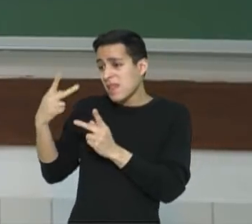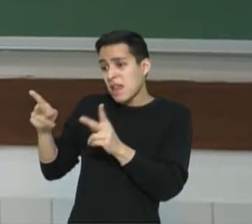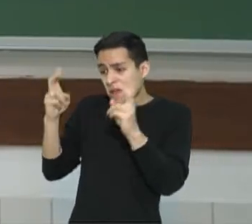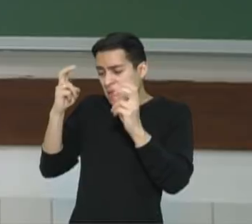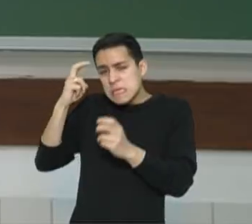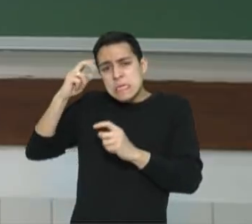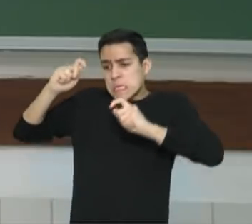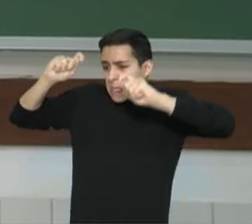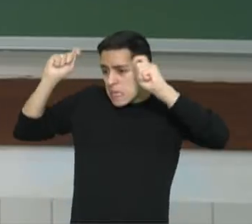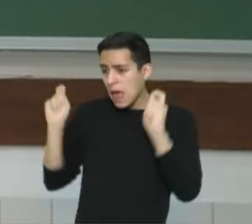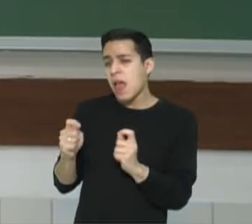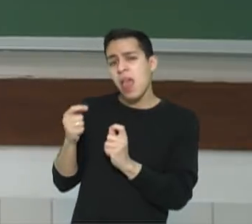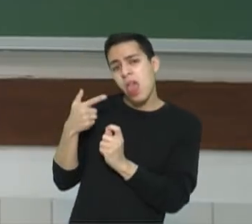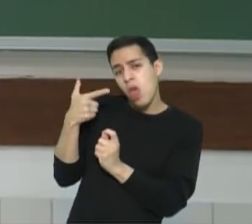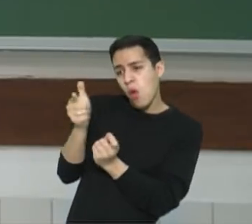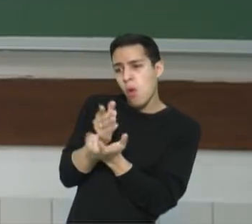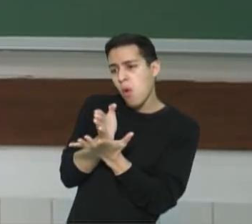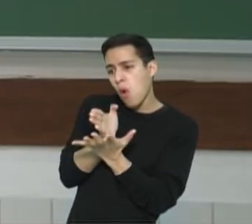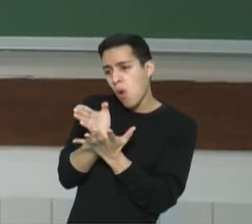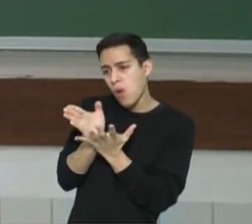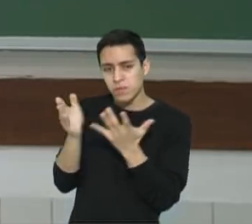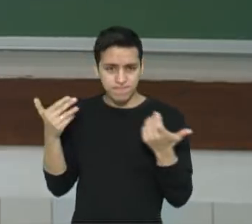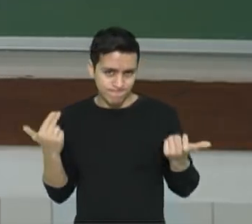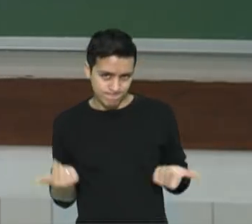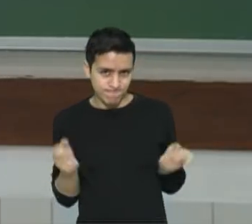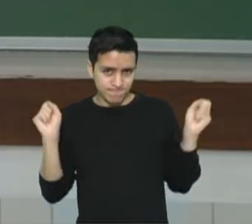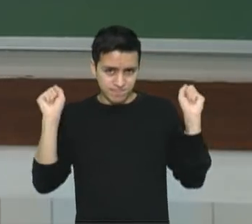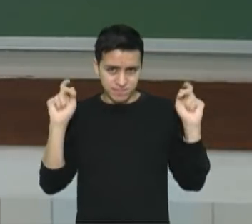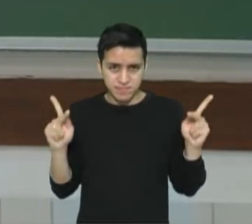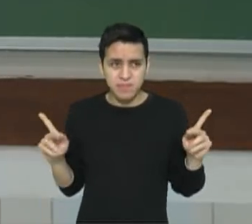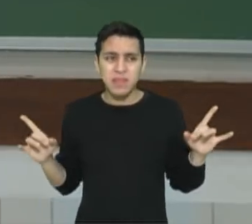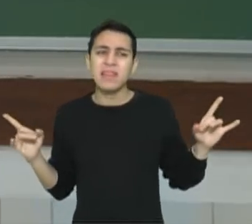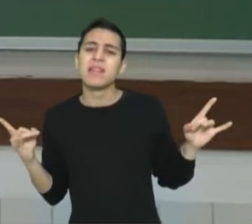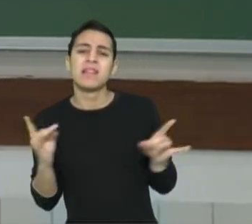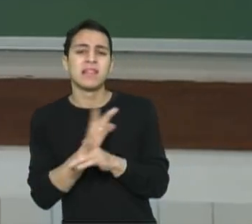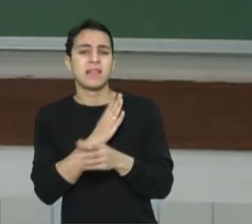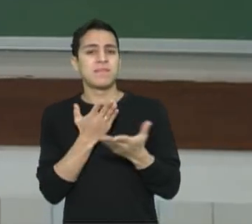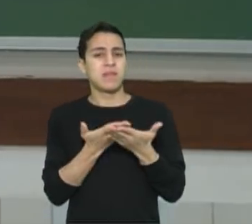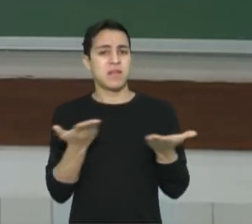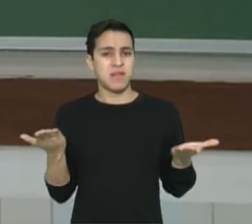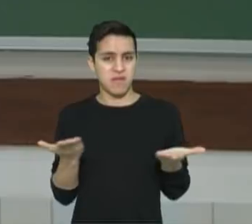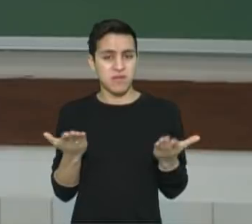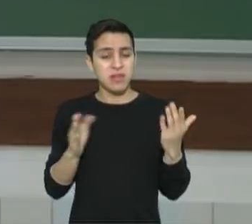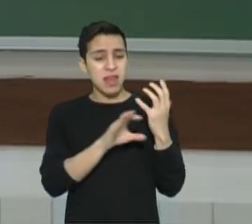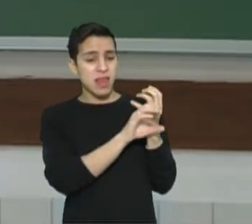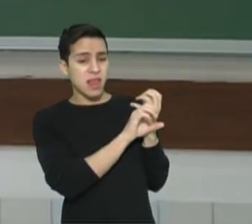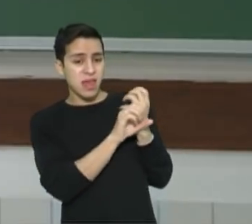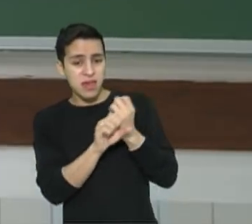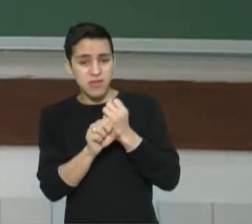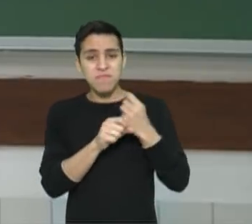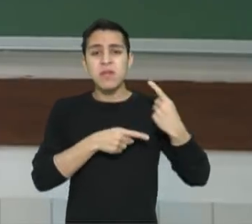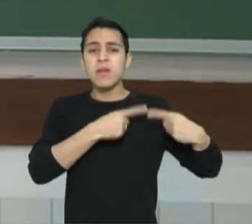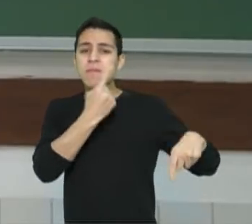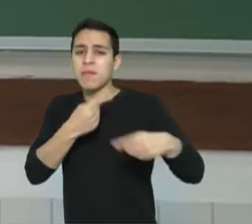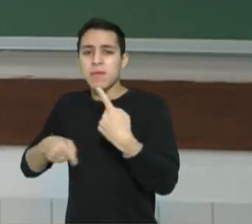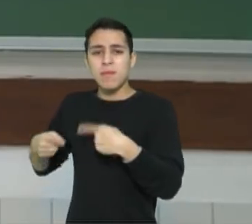dela não seria esse, né? Ok, querido? Vamos fechar nossa aula retomando aí as nossas